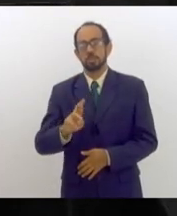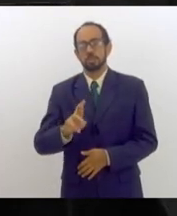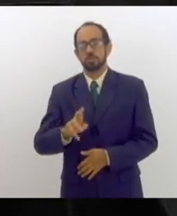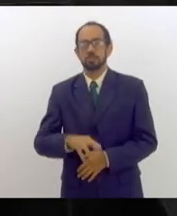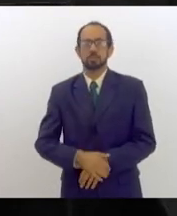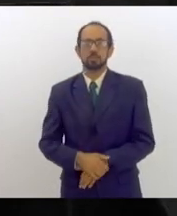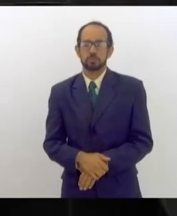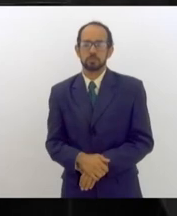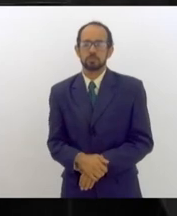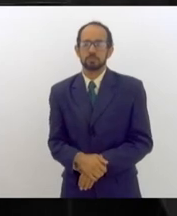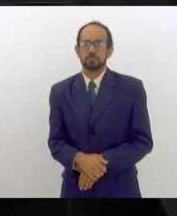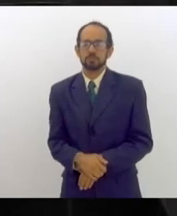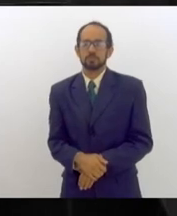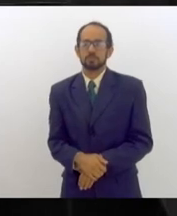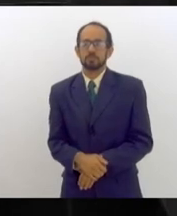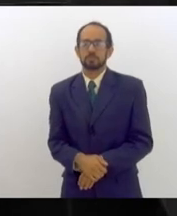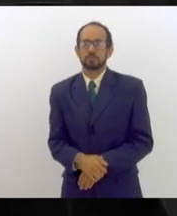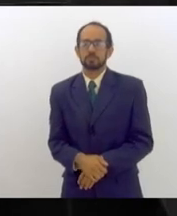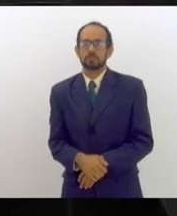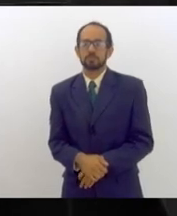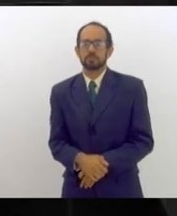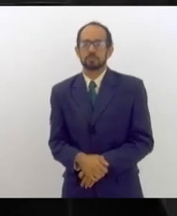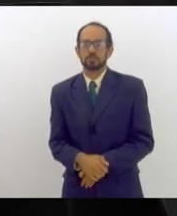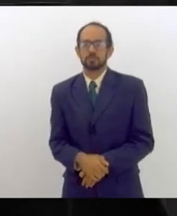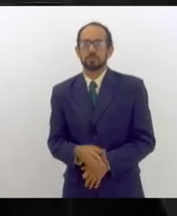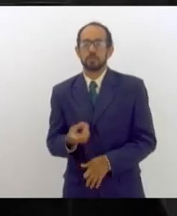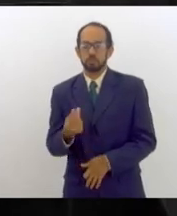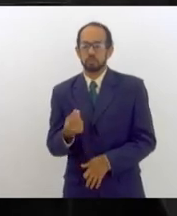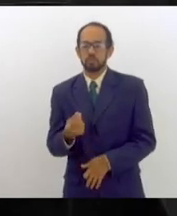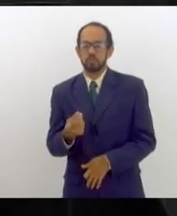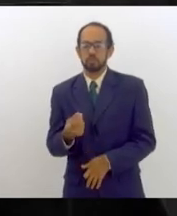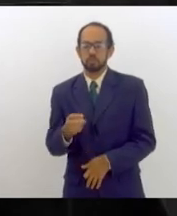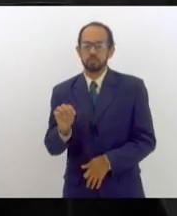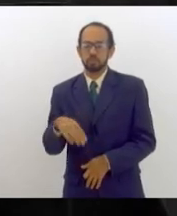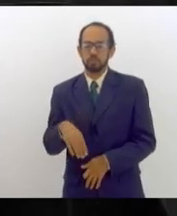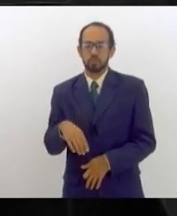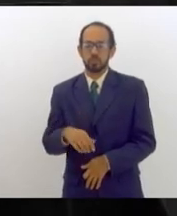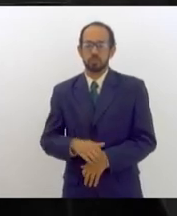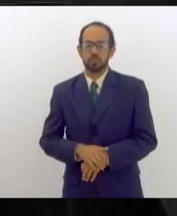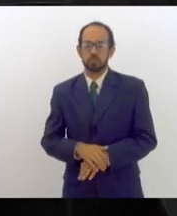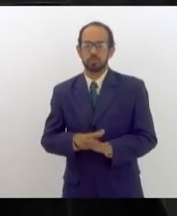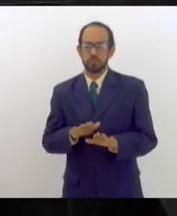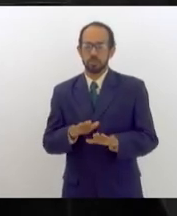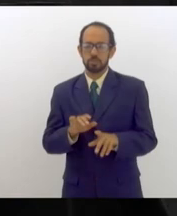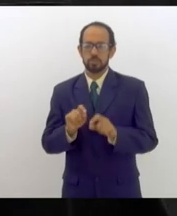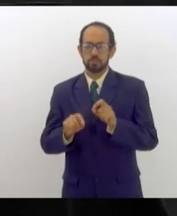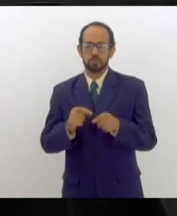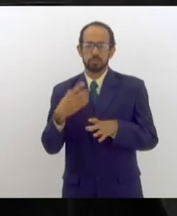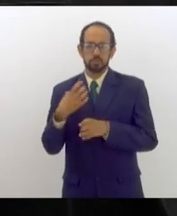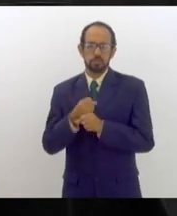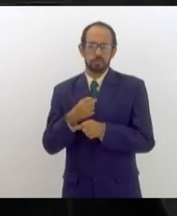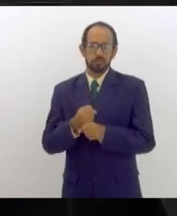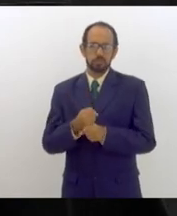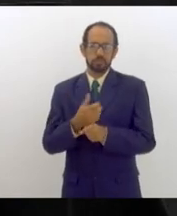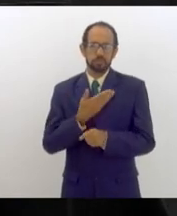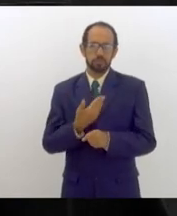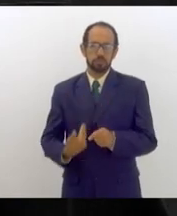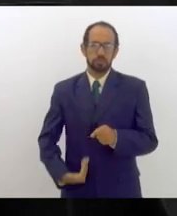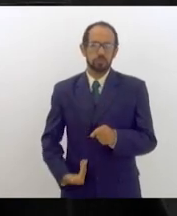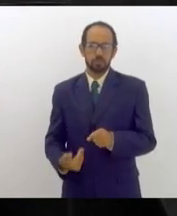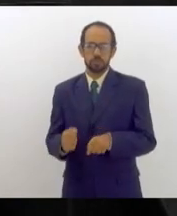740 milhões por ano é dinheiro é mas sou podista de Finanças Públicas